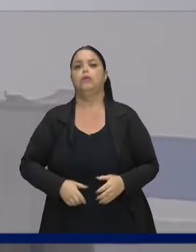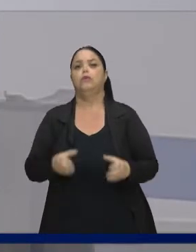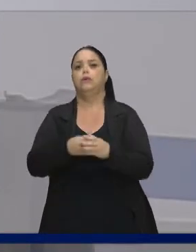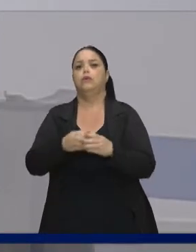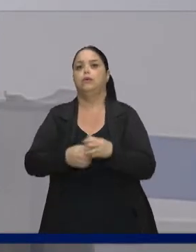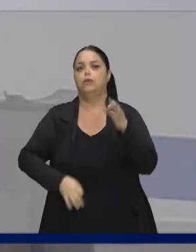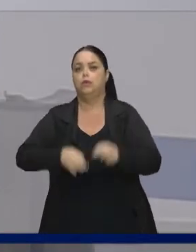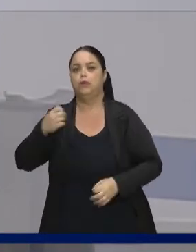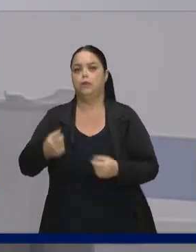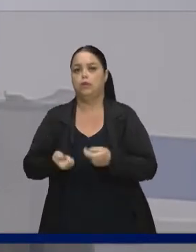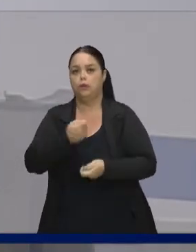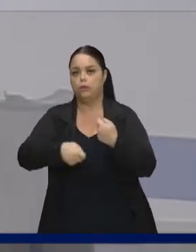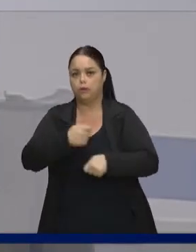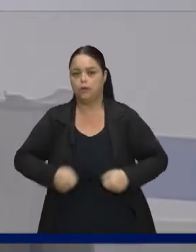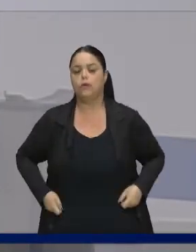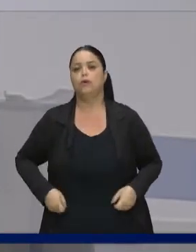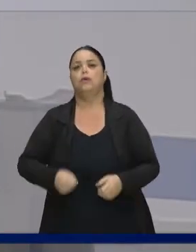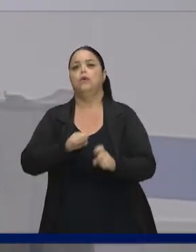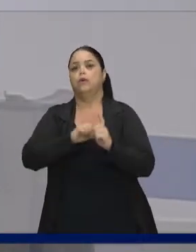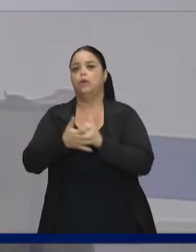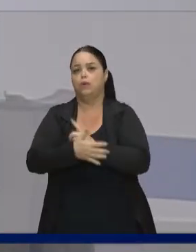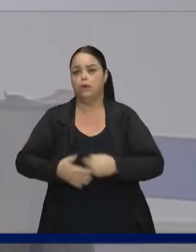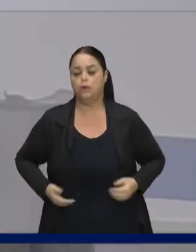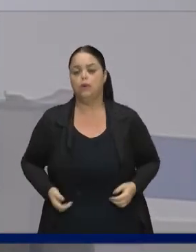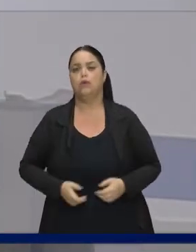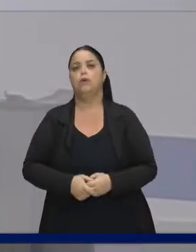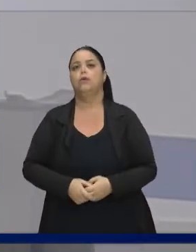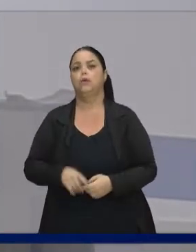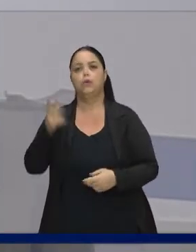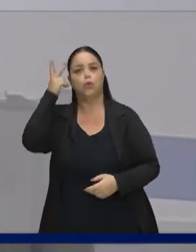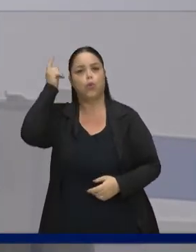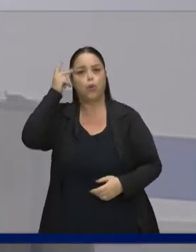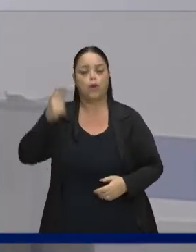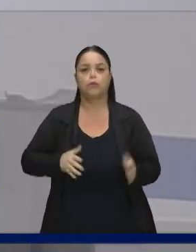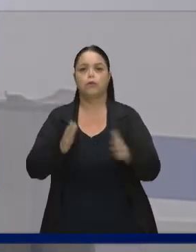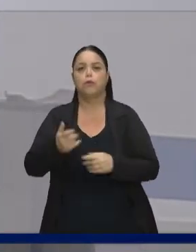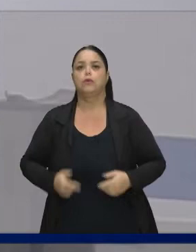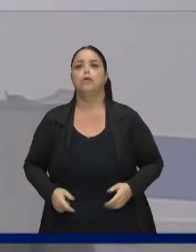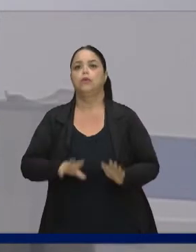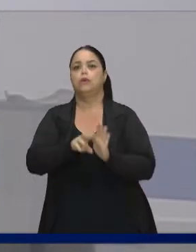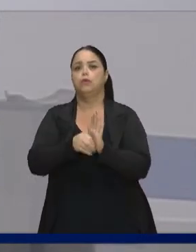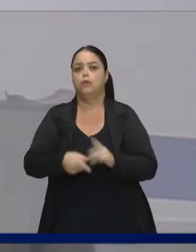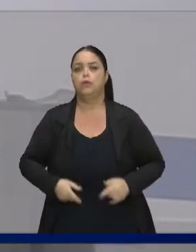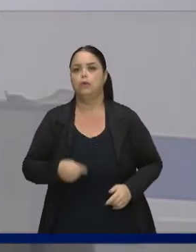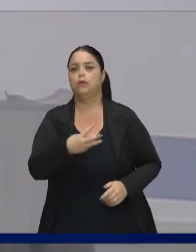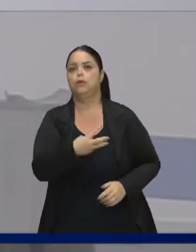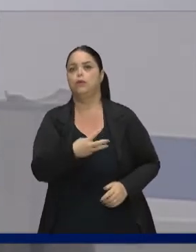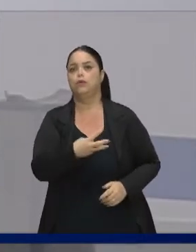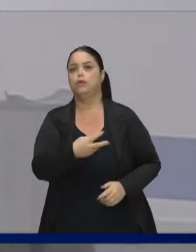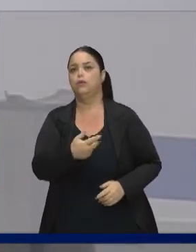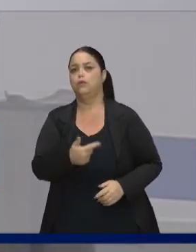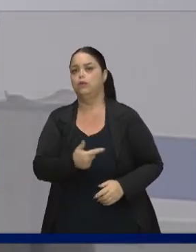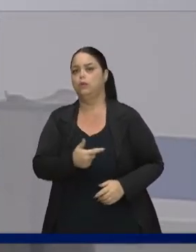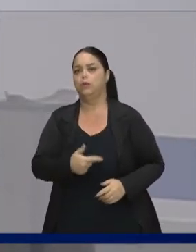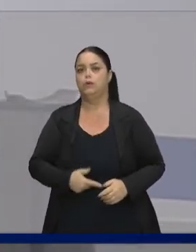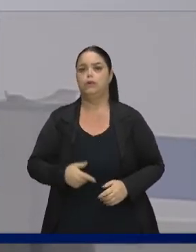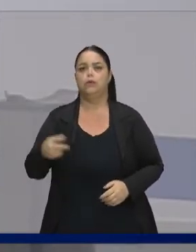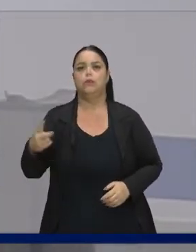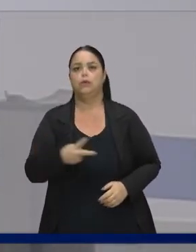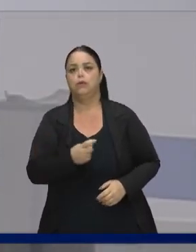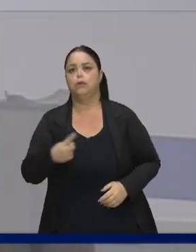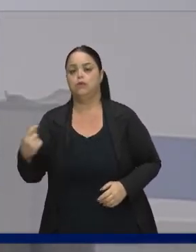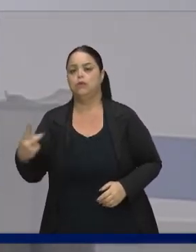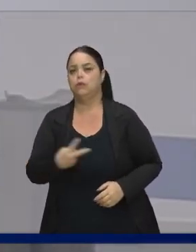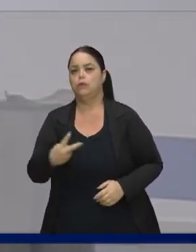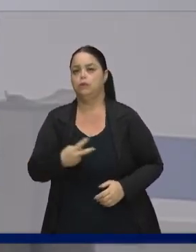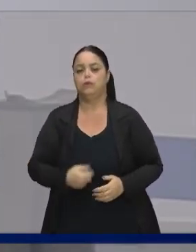Justiça, Economia e Promoção Social. Rito ordinário. Término do prazo para emendas, 3/2 de